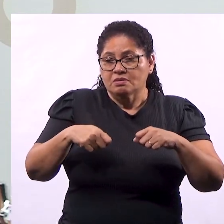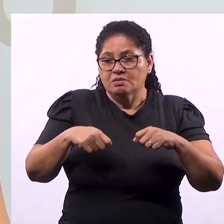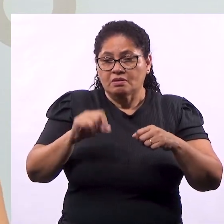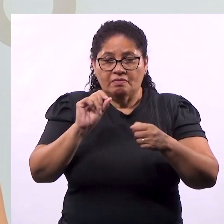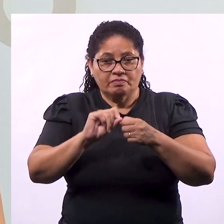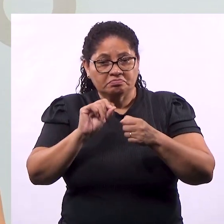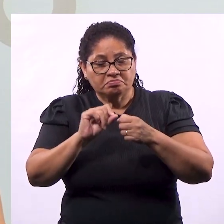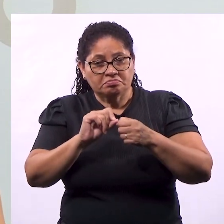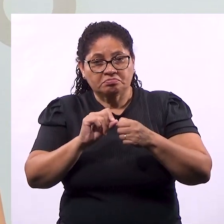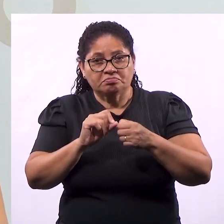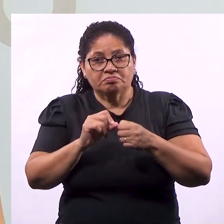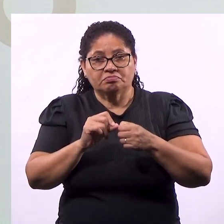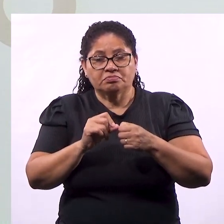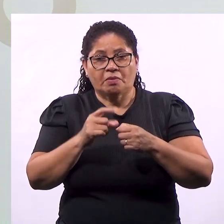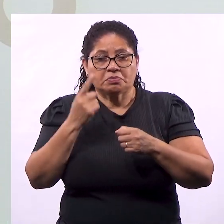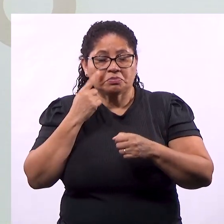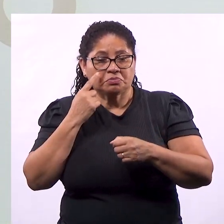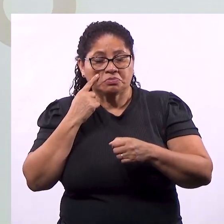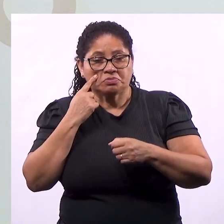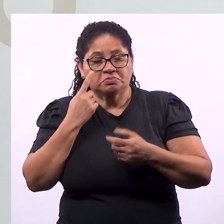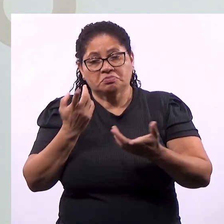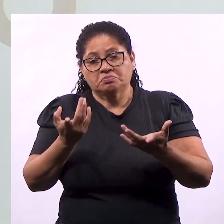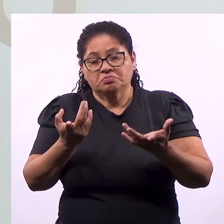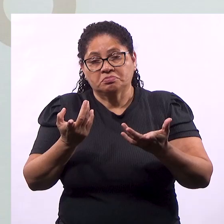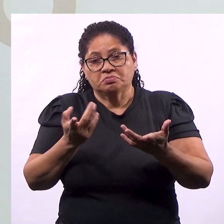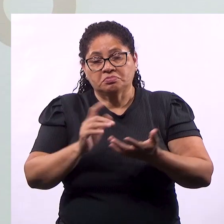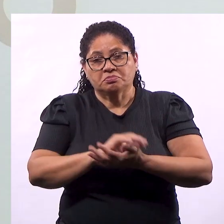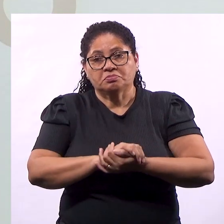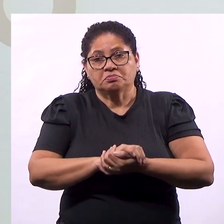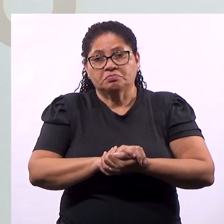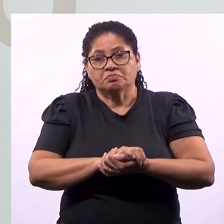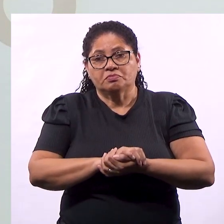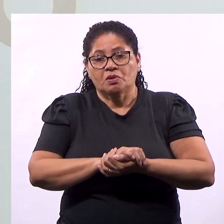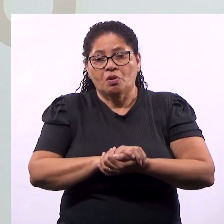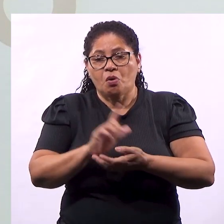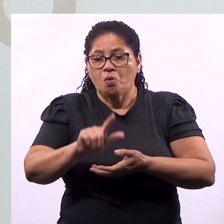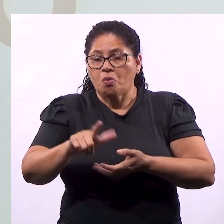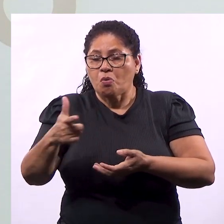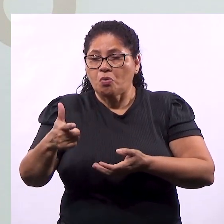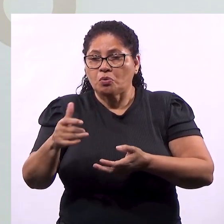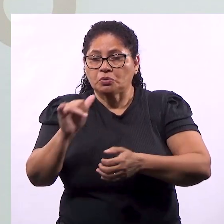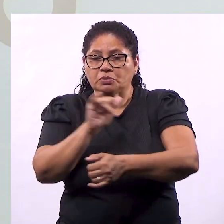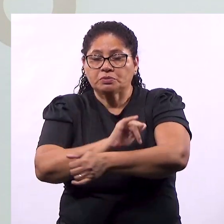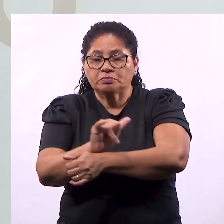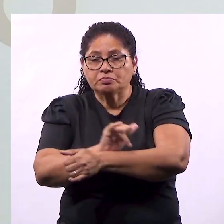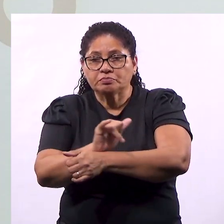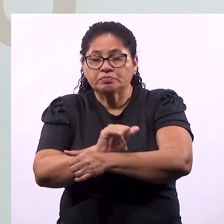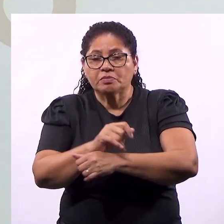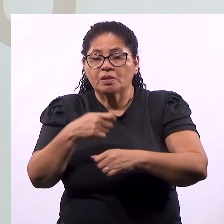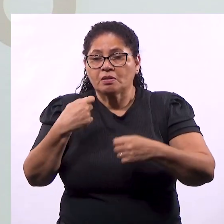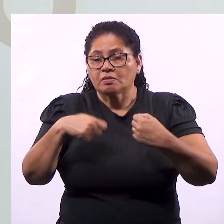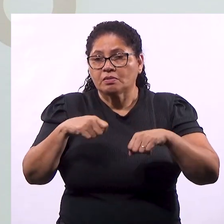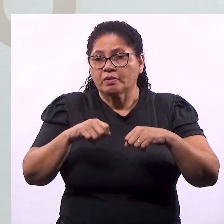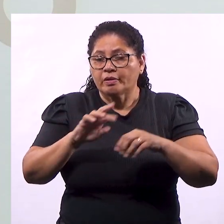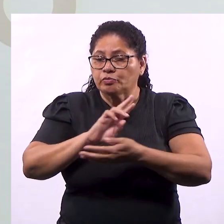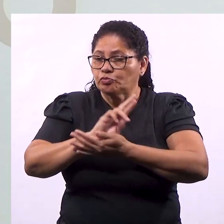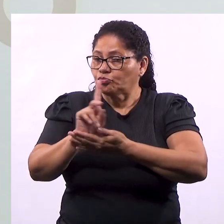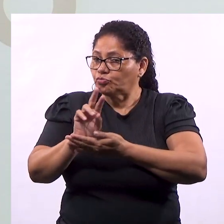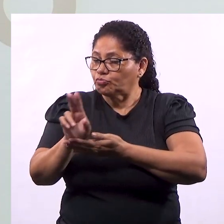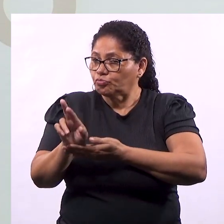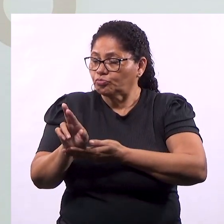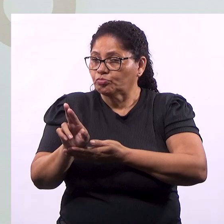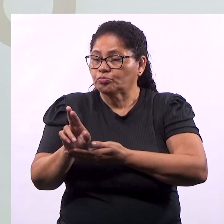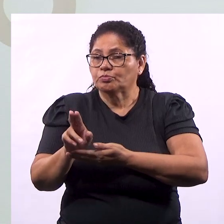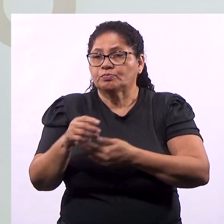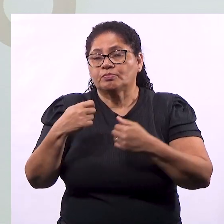que eu tenho que tomar o que que eu tenho que rever né é que outra estratégia ou de eu tenho que fazer de